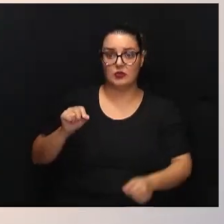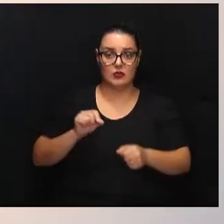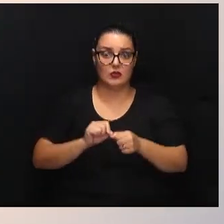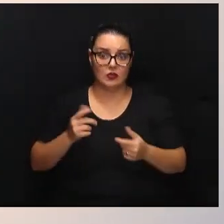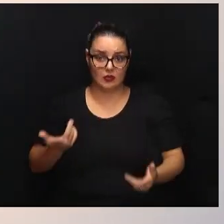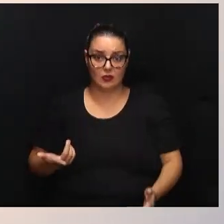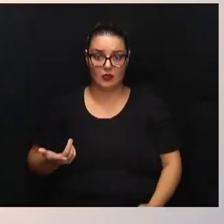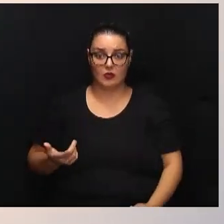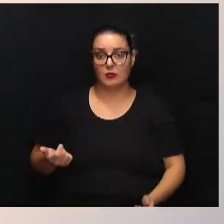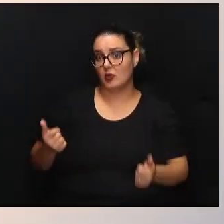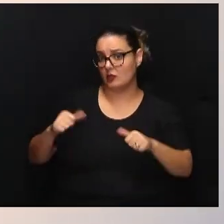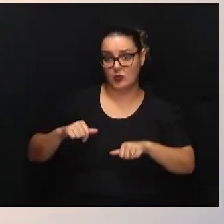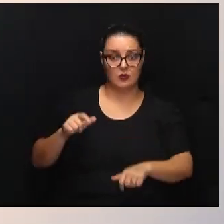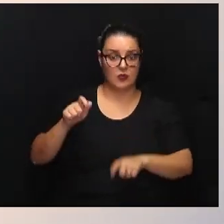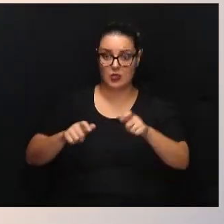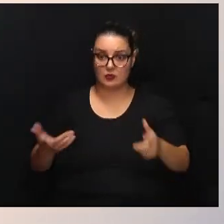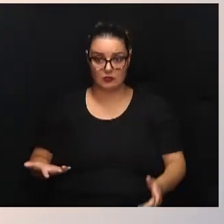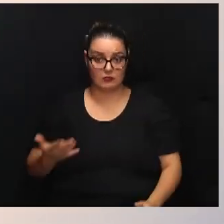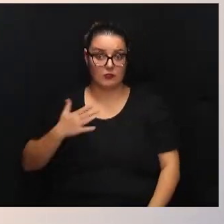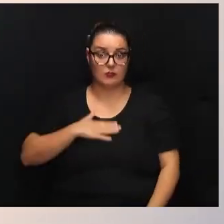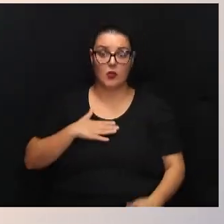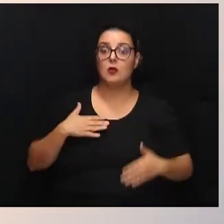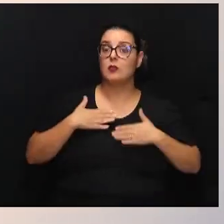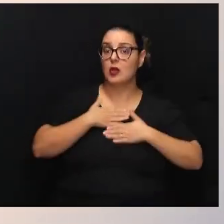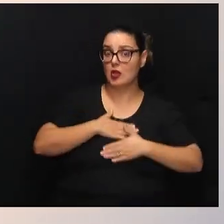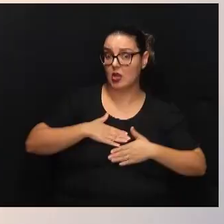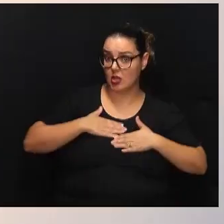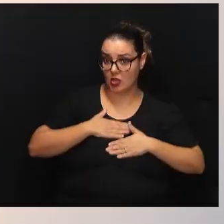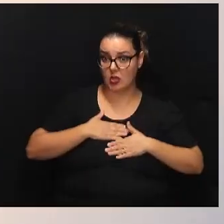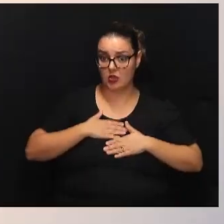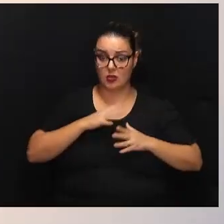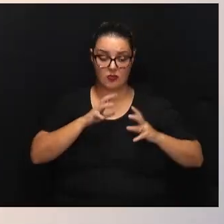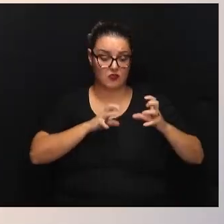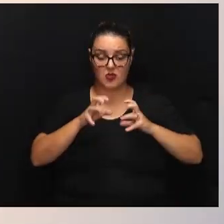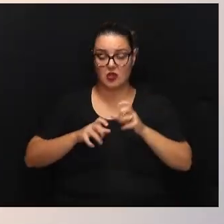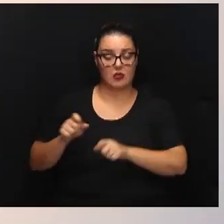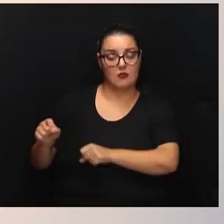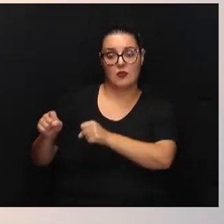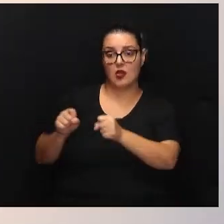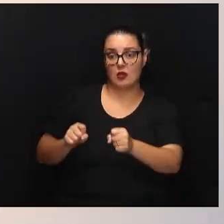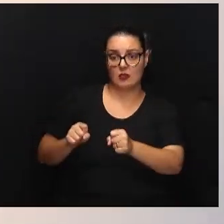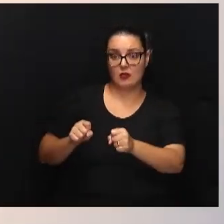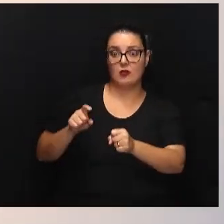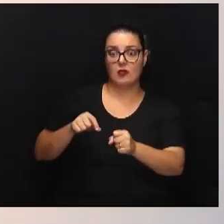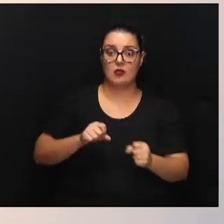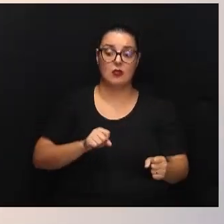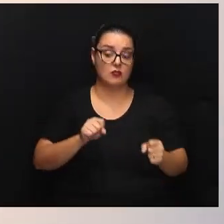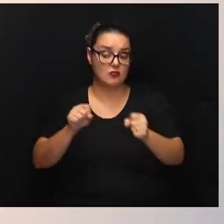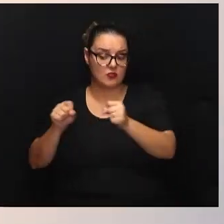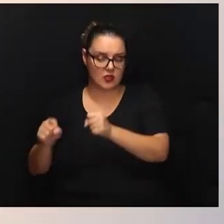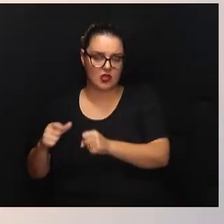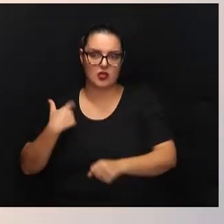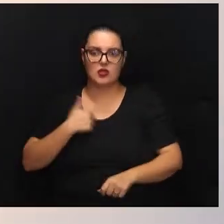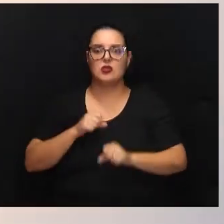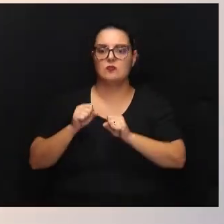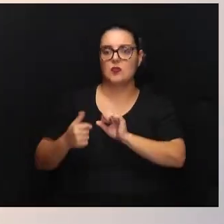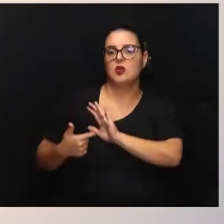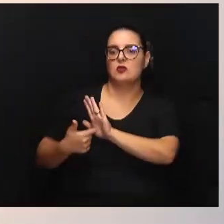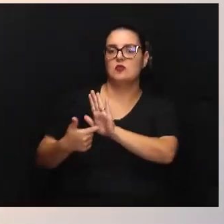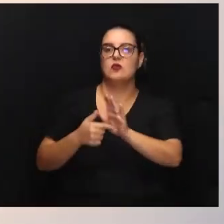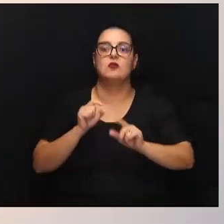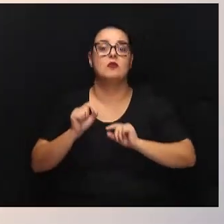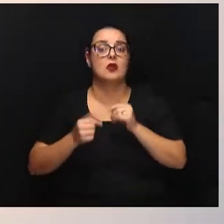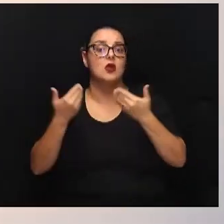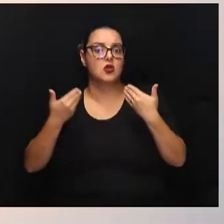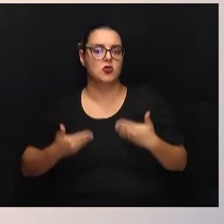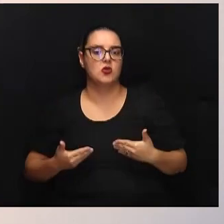um prazer brigar com os poderosos. Através dos poderosos que nós podemos mostrar quem somos e mostrar que nós podemos estar em